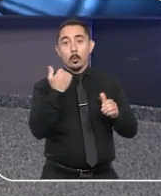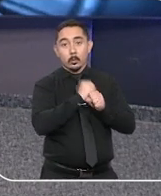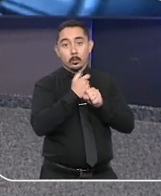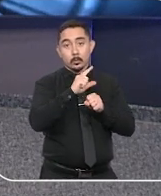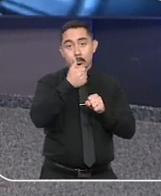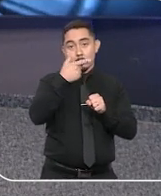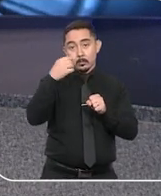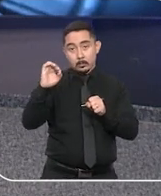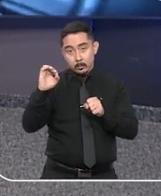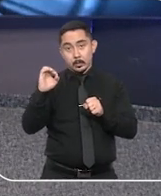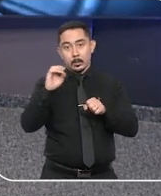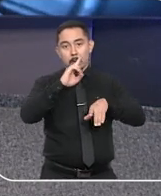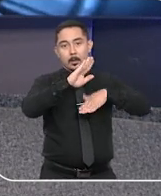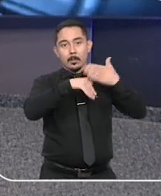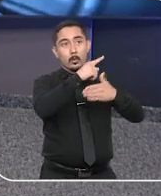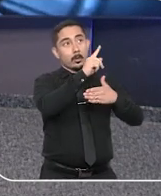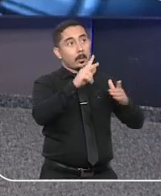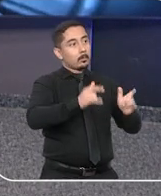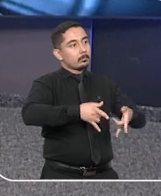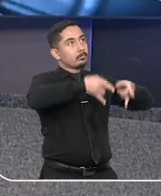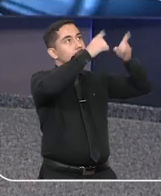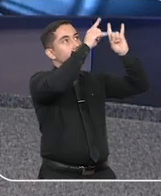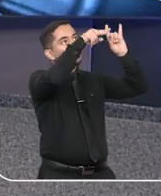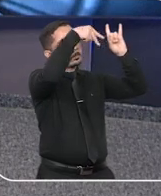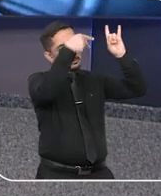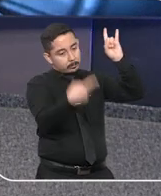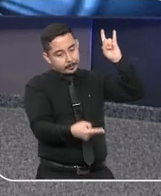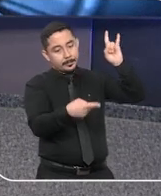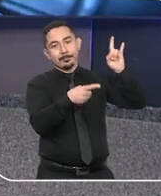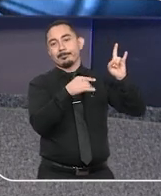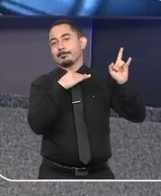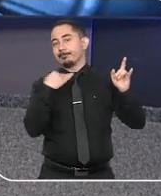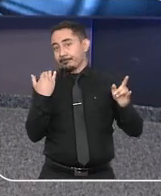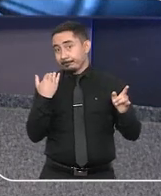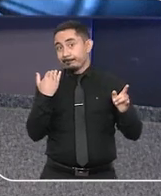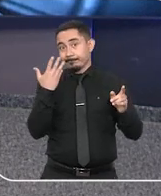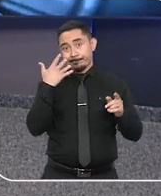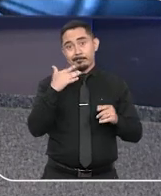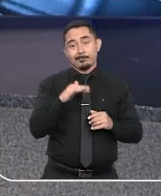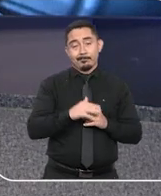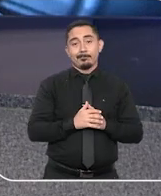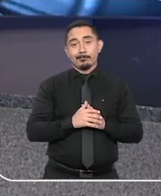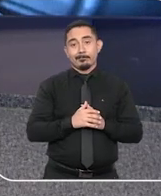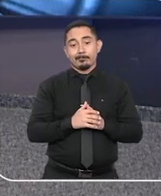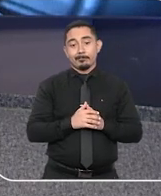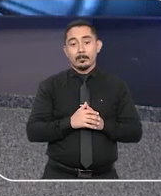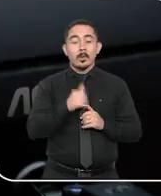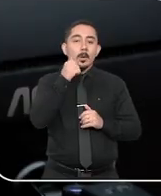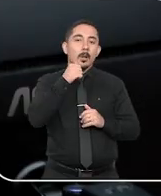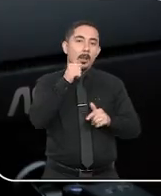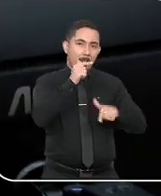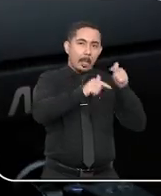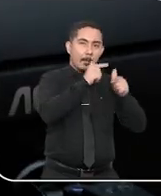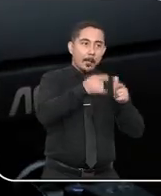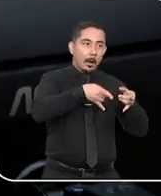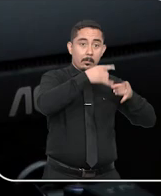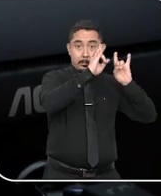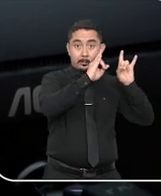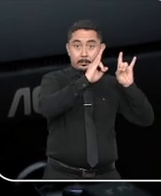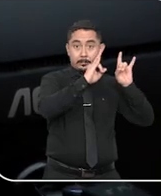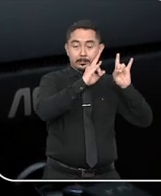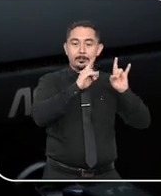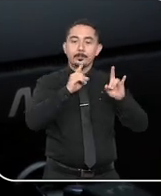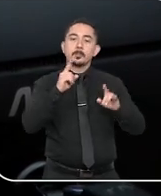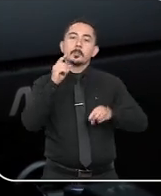que morreu no ano de 2020 após cair do prédio em que ela trabalhava em Recife. O ministro Marco